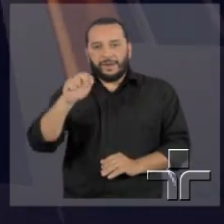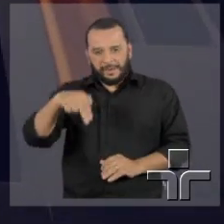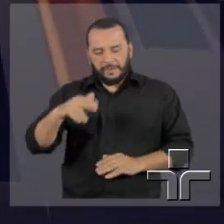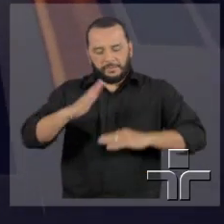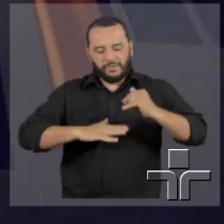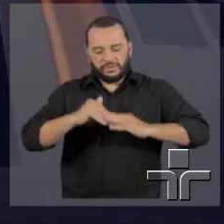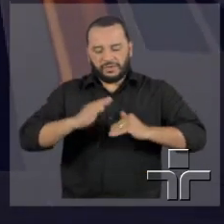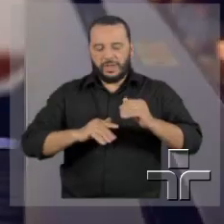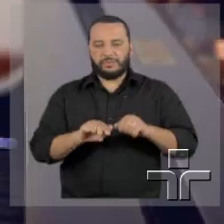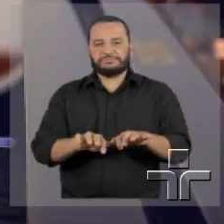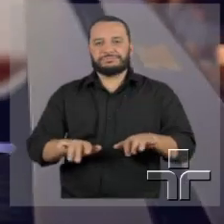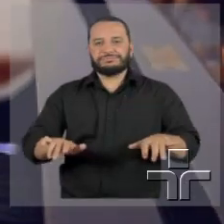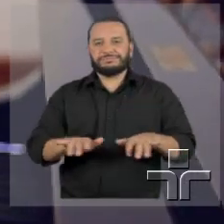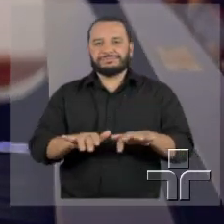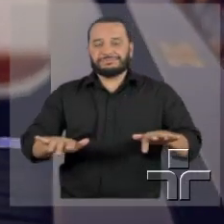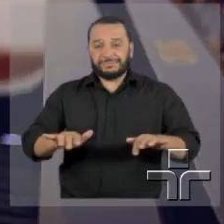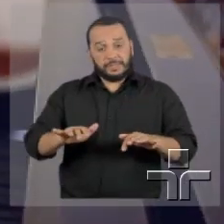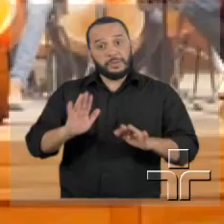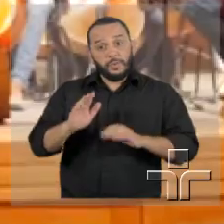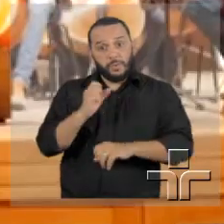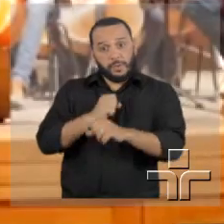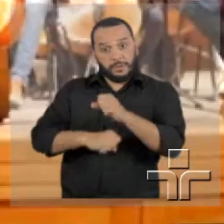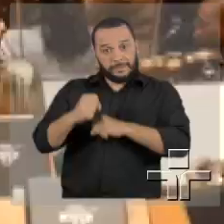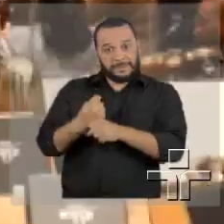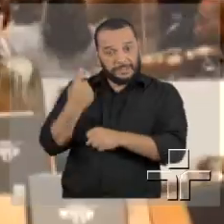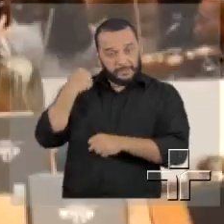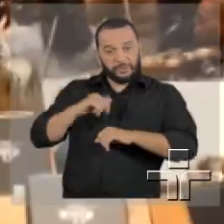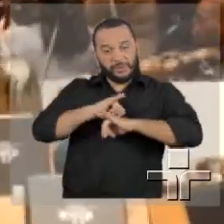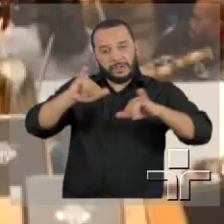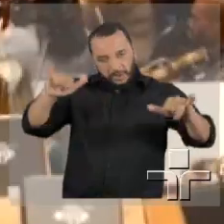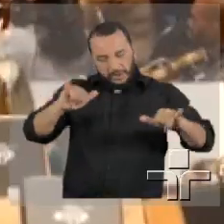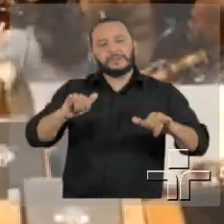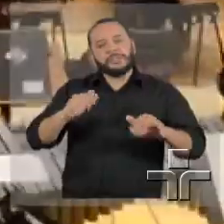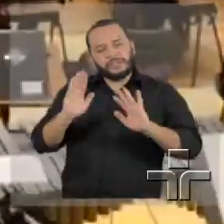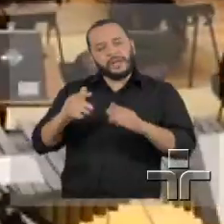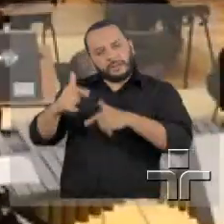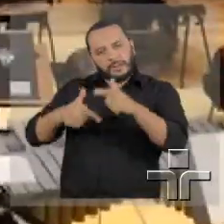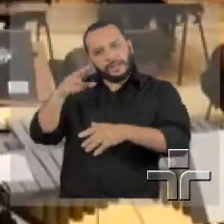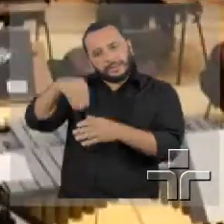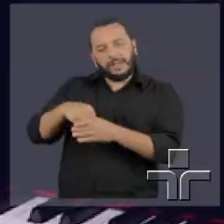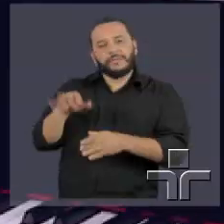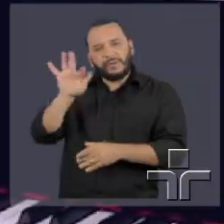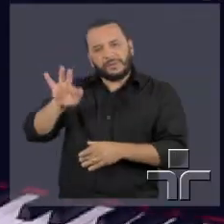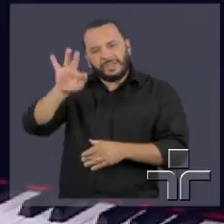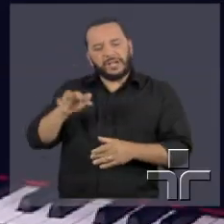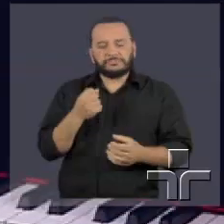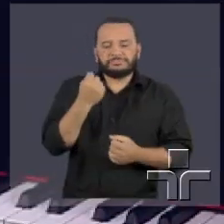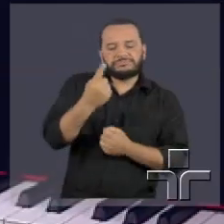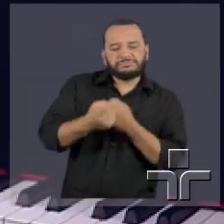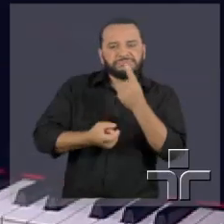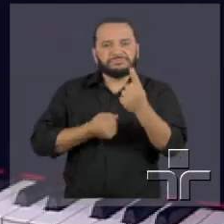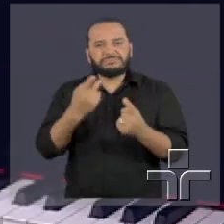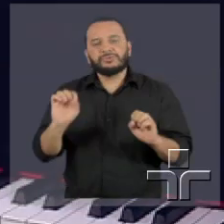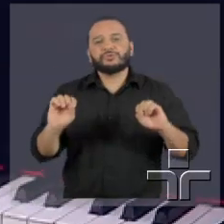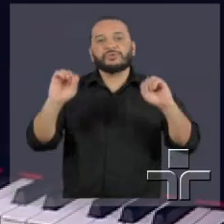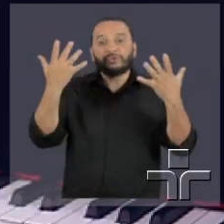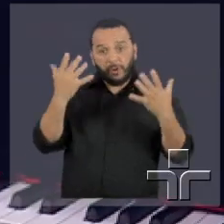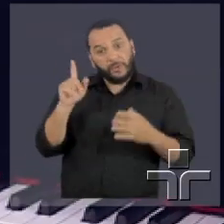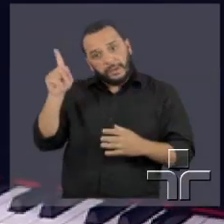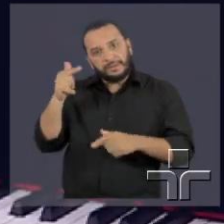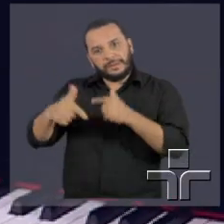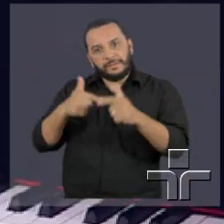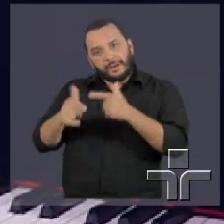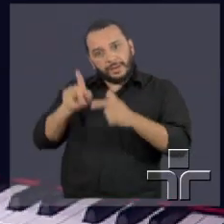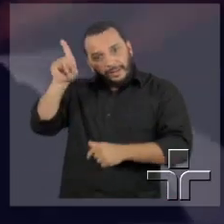dará prioridade à carreira acadêmica e que as performances serão cada vez mais raras. Ele leciona na Universidade de Indiana,